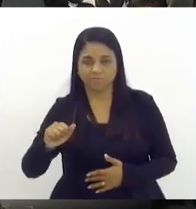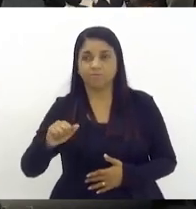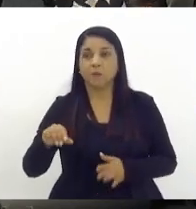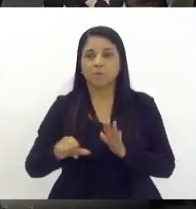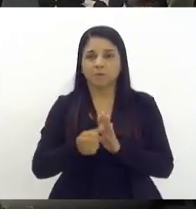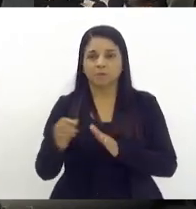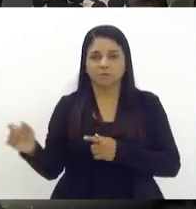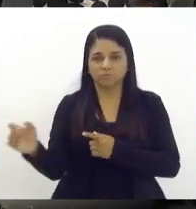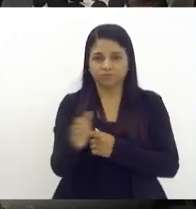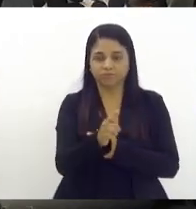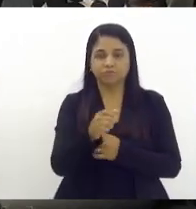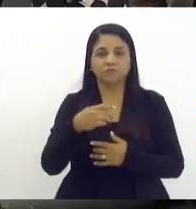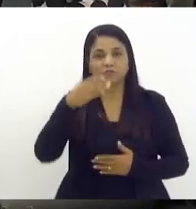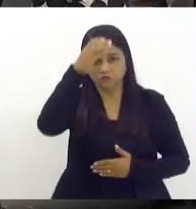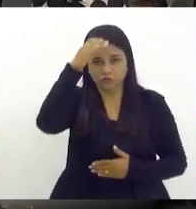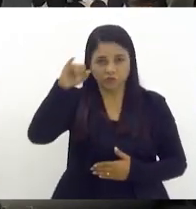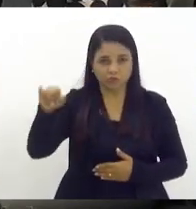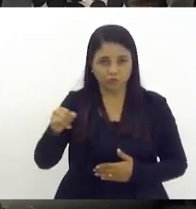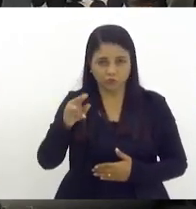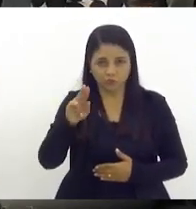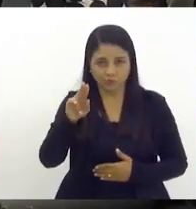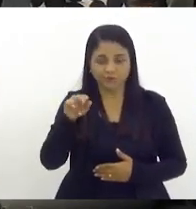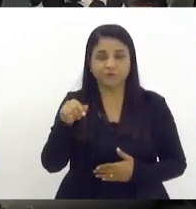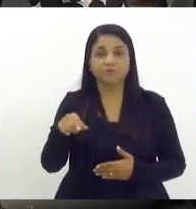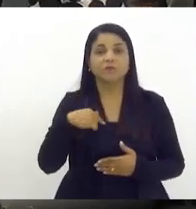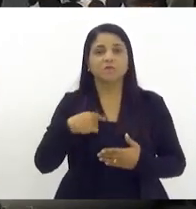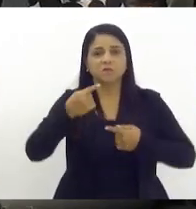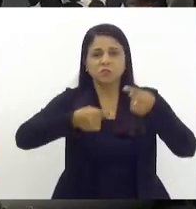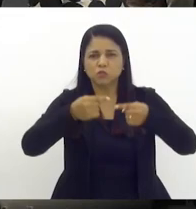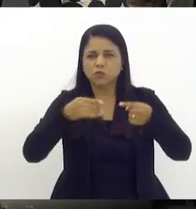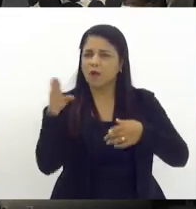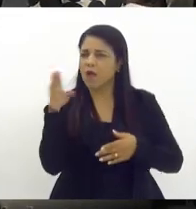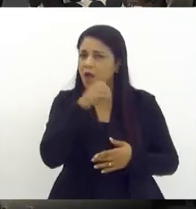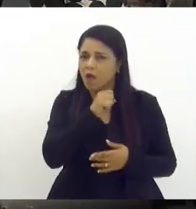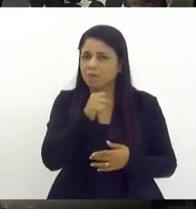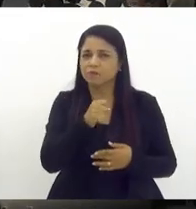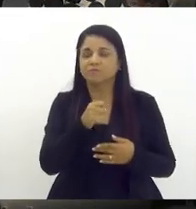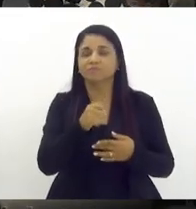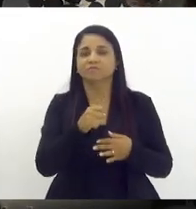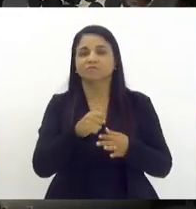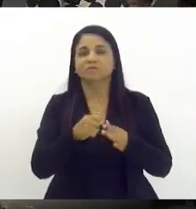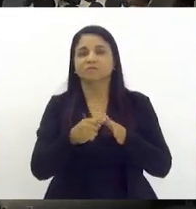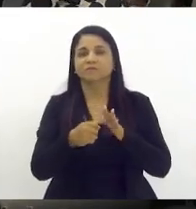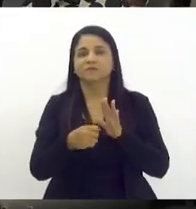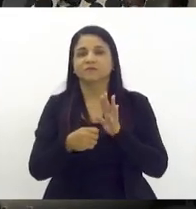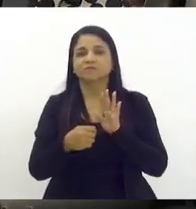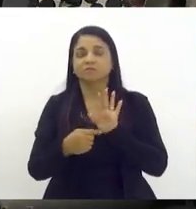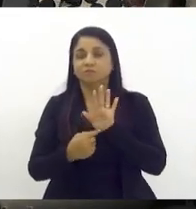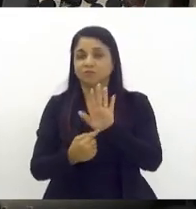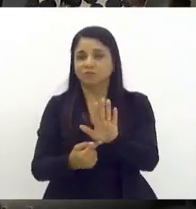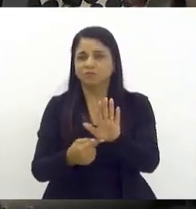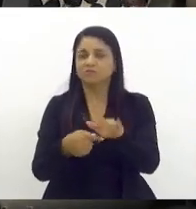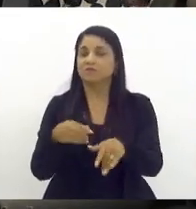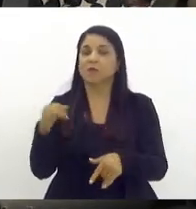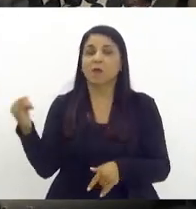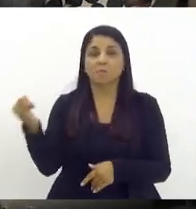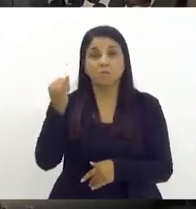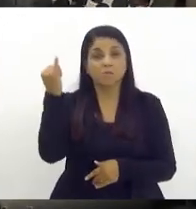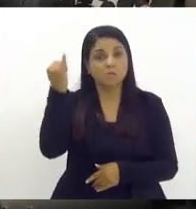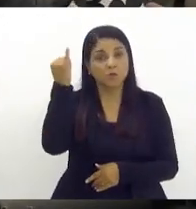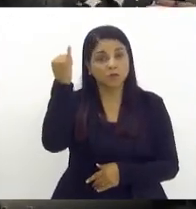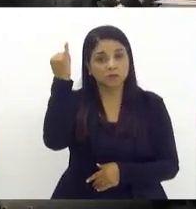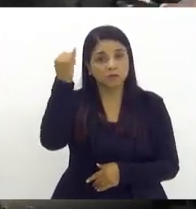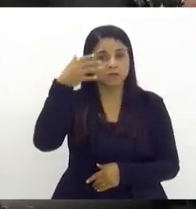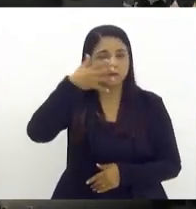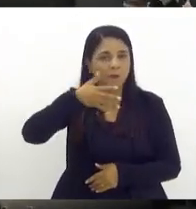Boa tarde a todos e todas. A minha discussão é muito breve, trazendo novamente aqui a importância de